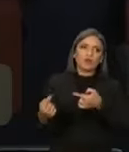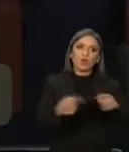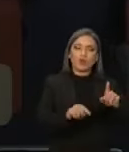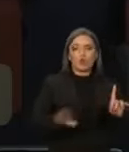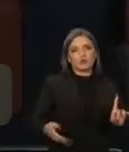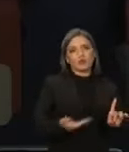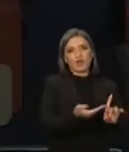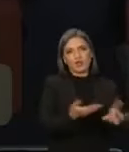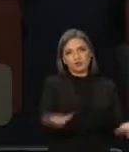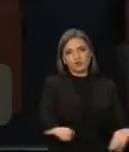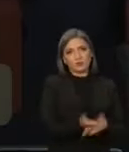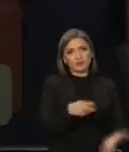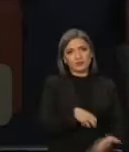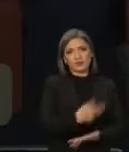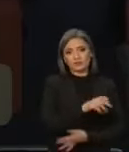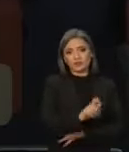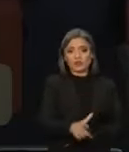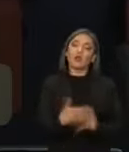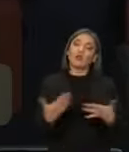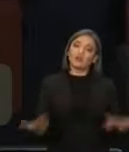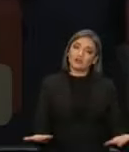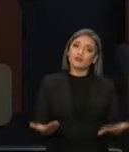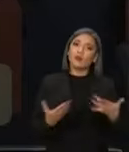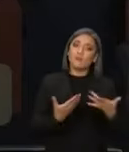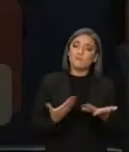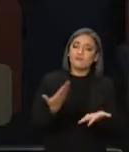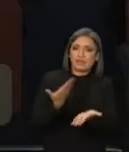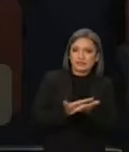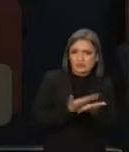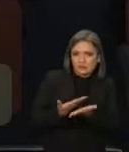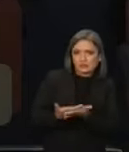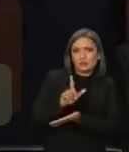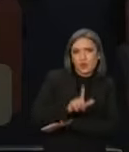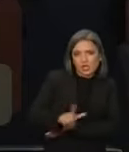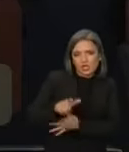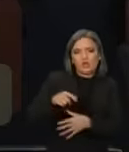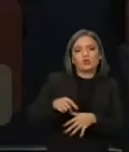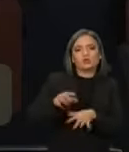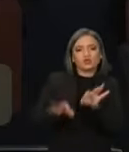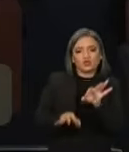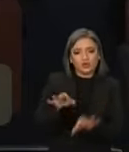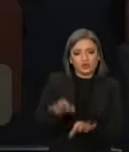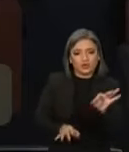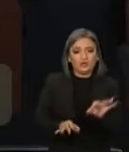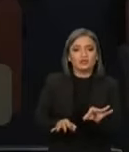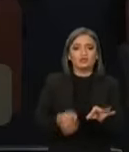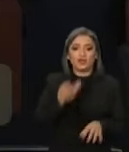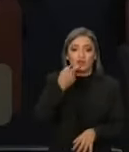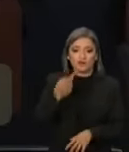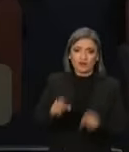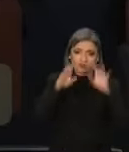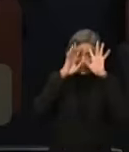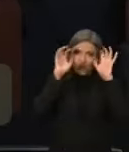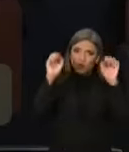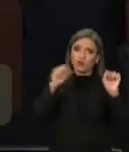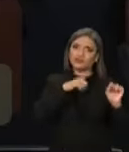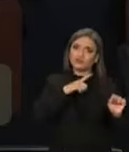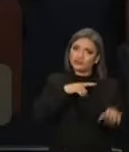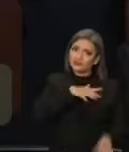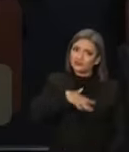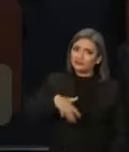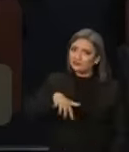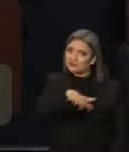penal, o que carece na literatura jurídica e na jurisprudência da Corte de beneplácito. Eu